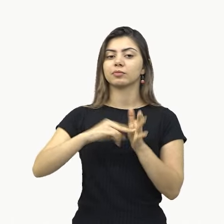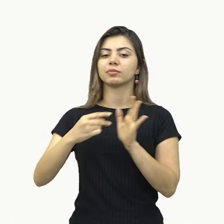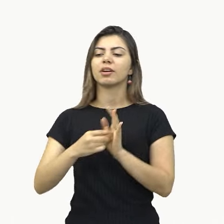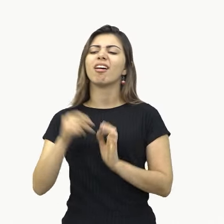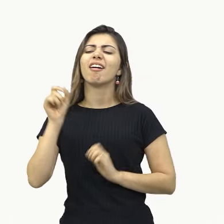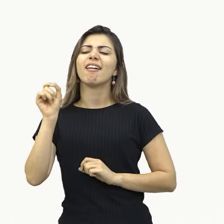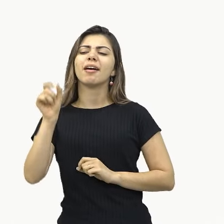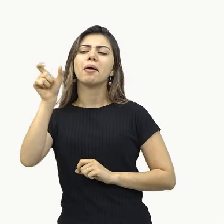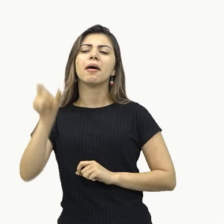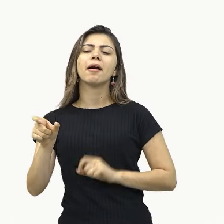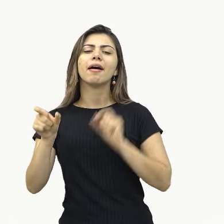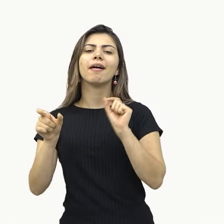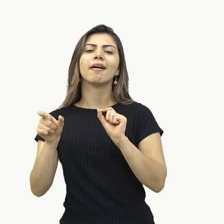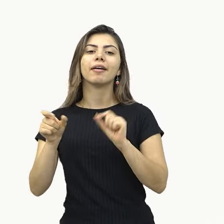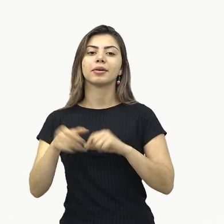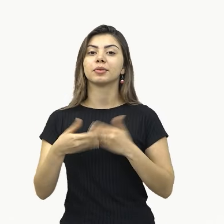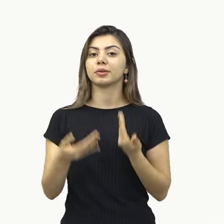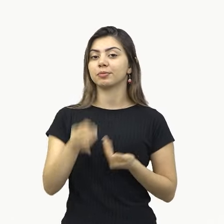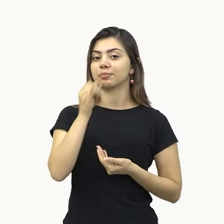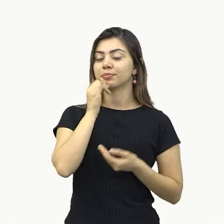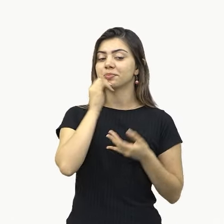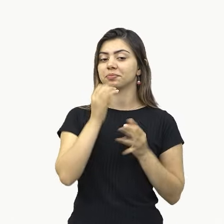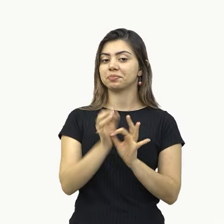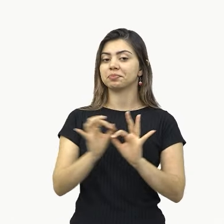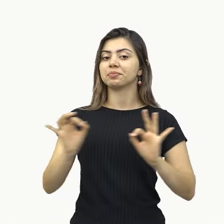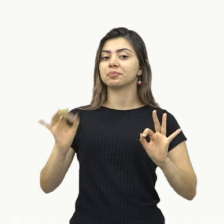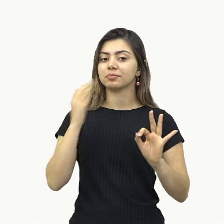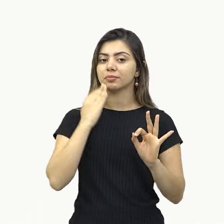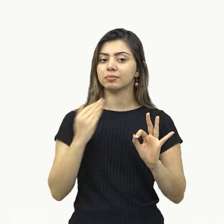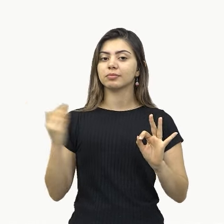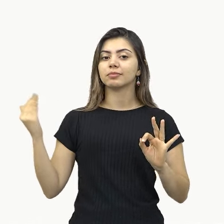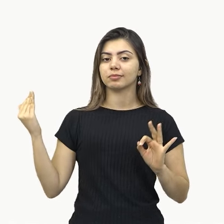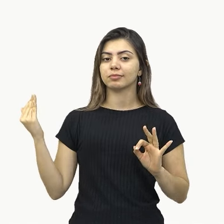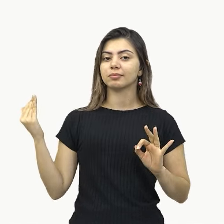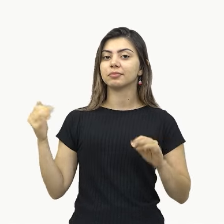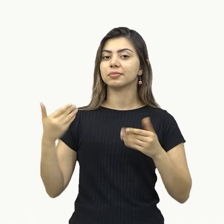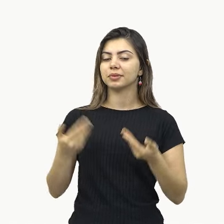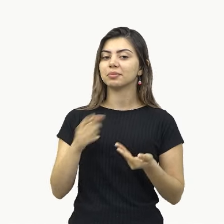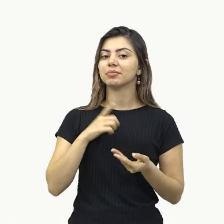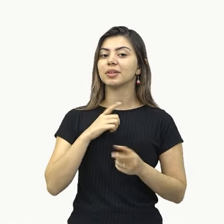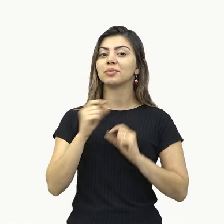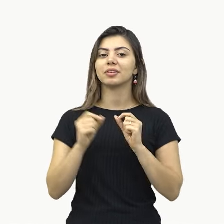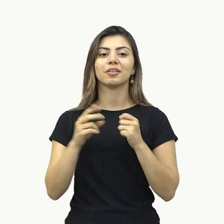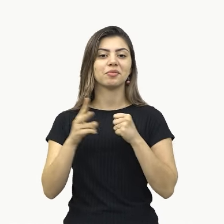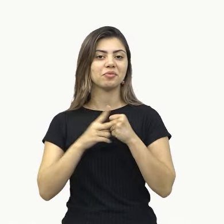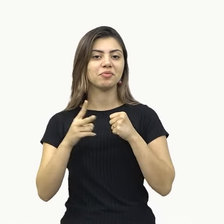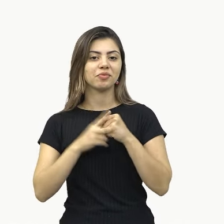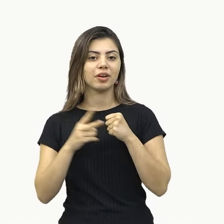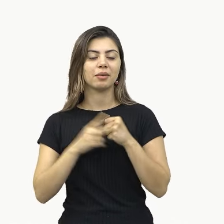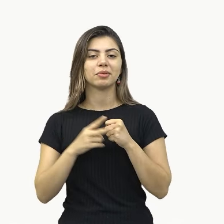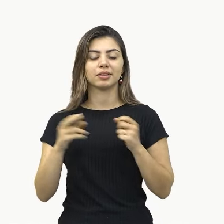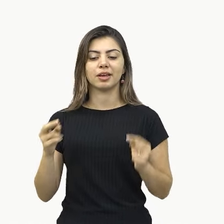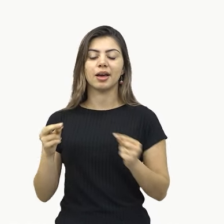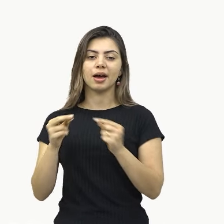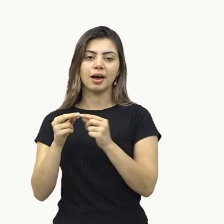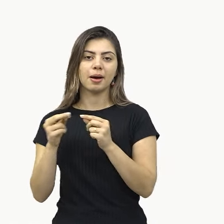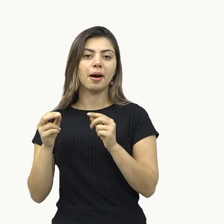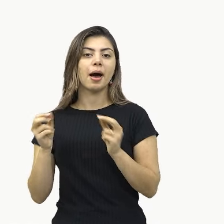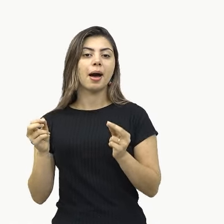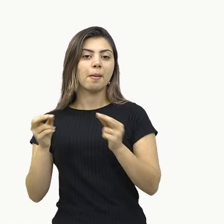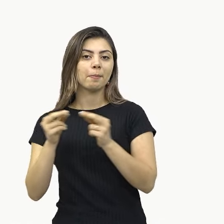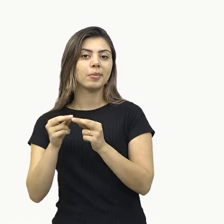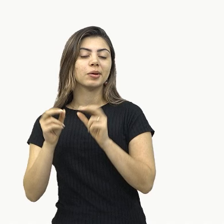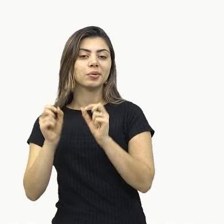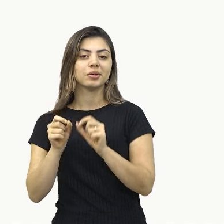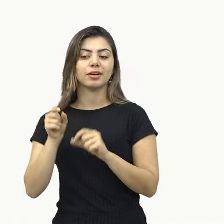who. Who are they? Olha lá, nós temos o verbo to be concordando com o sujeito, né? Que é eles ou elas. Então, o que